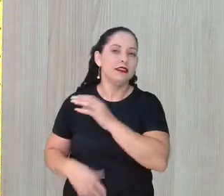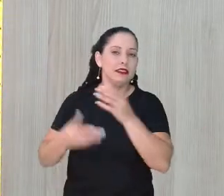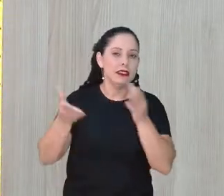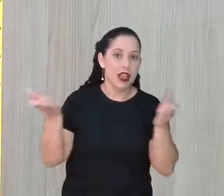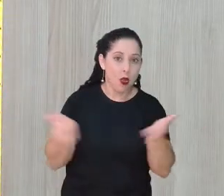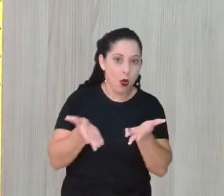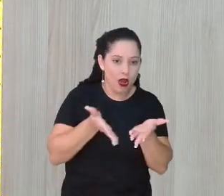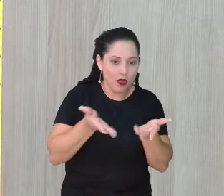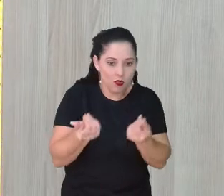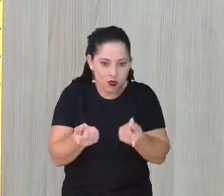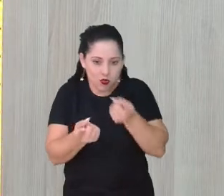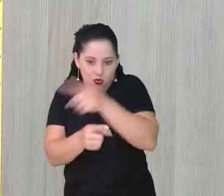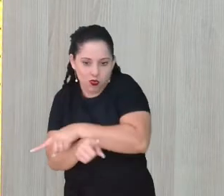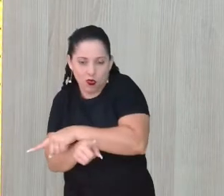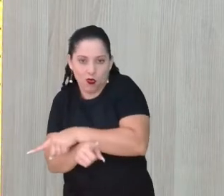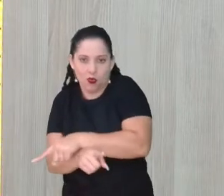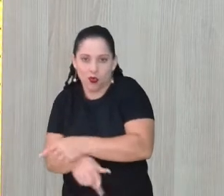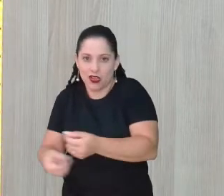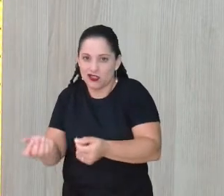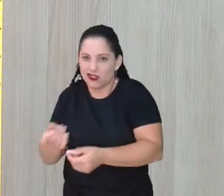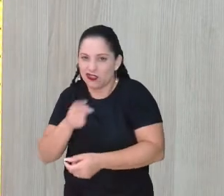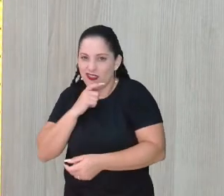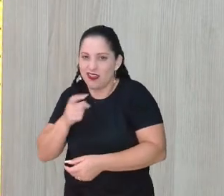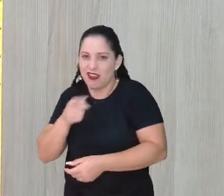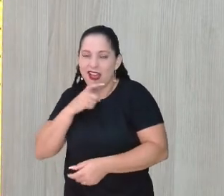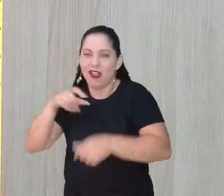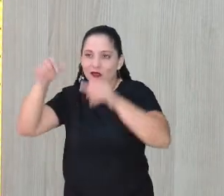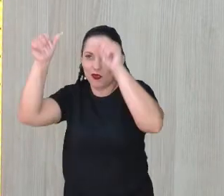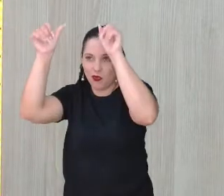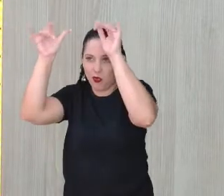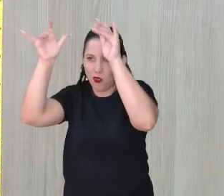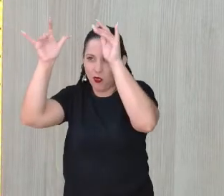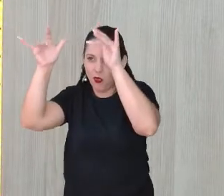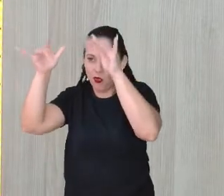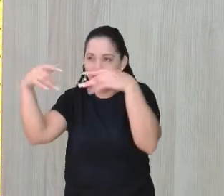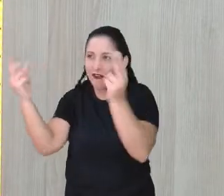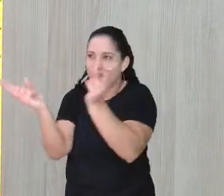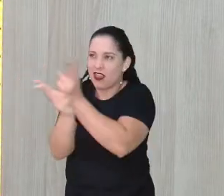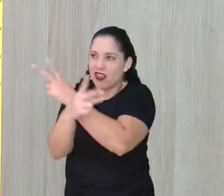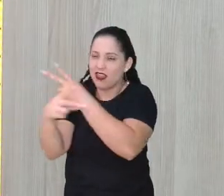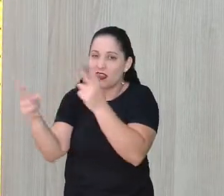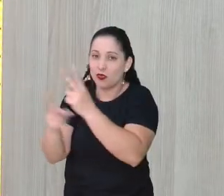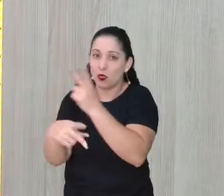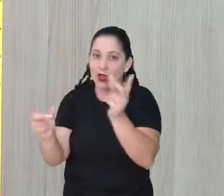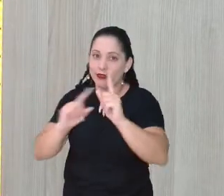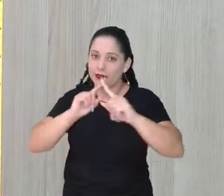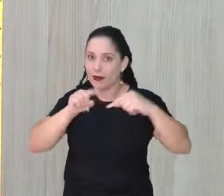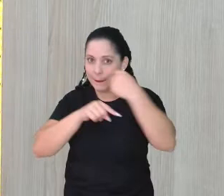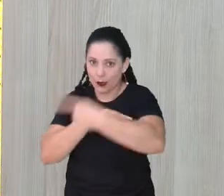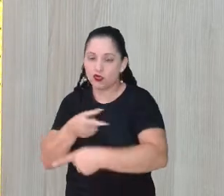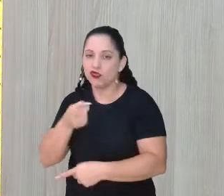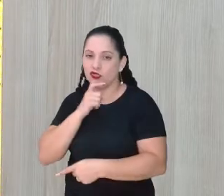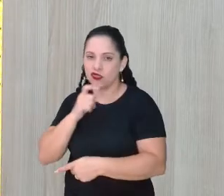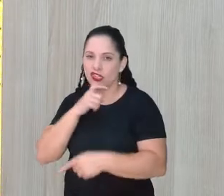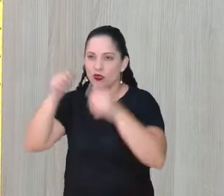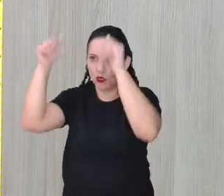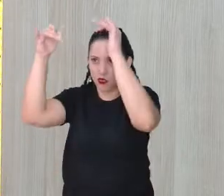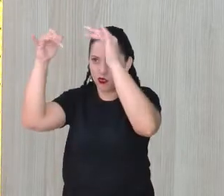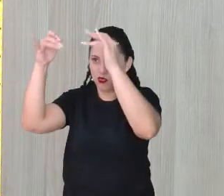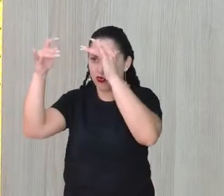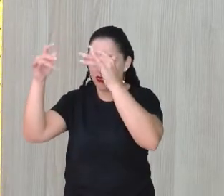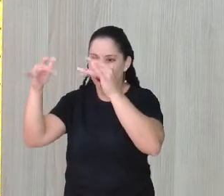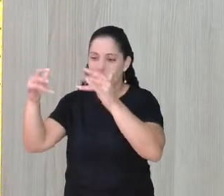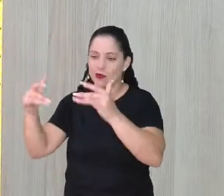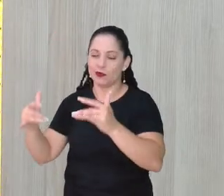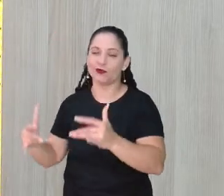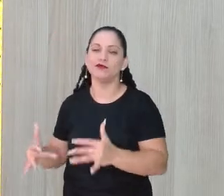marcava ali a transição para o período, né, dos ventos, né, e depois, na sequência, o período das brumas, né,